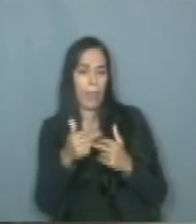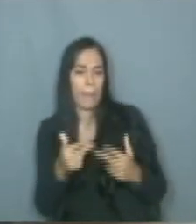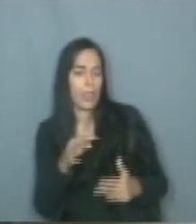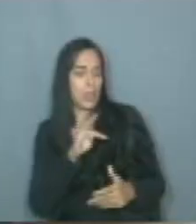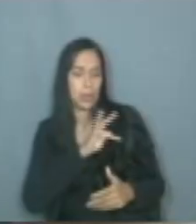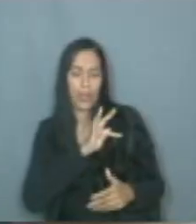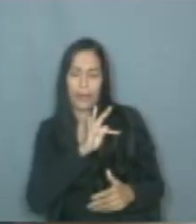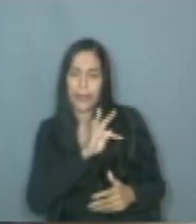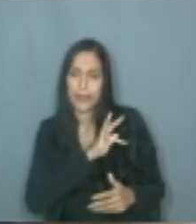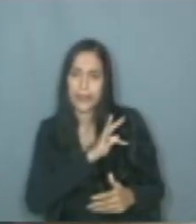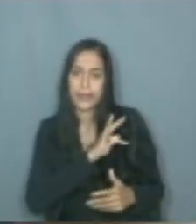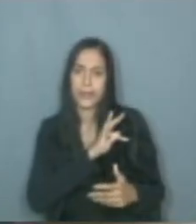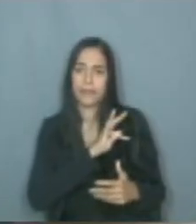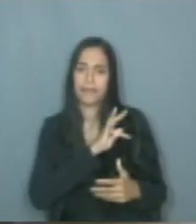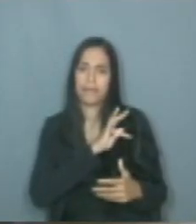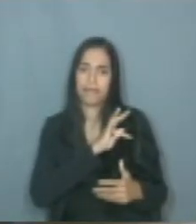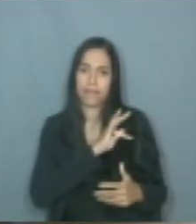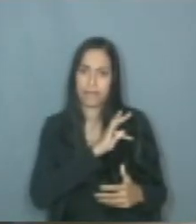técnico.